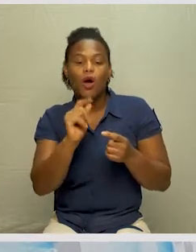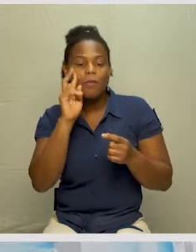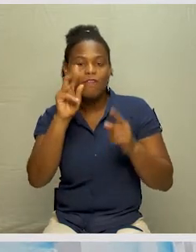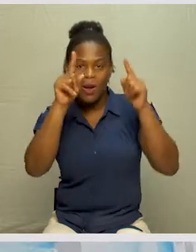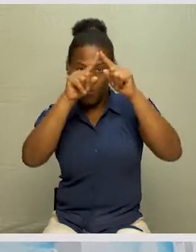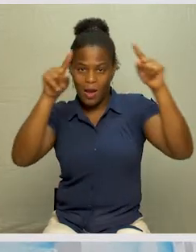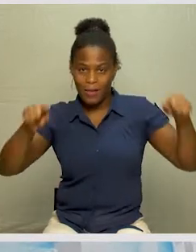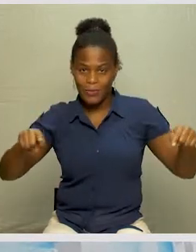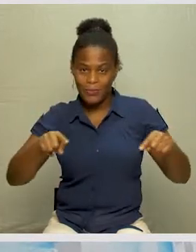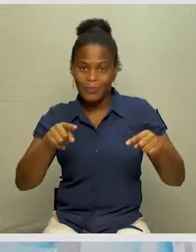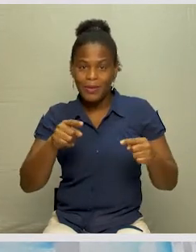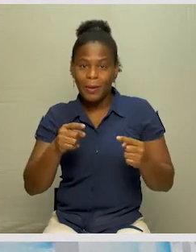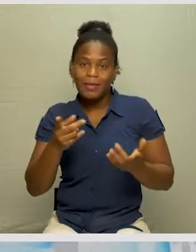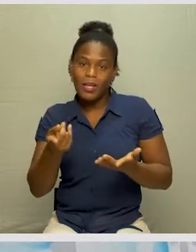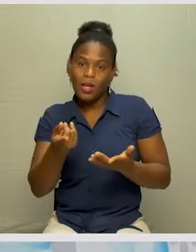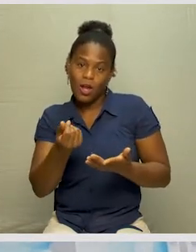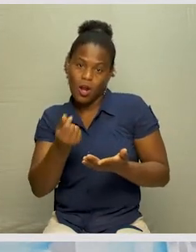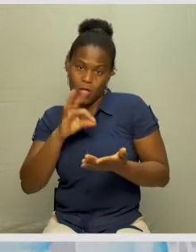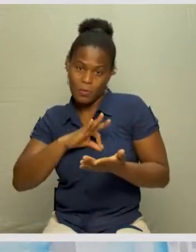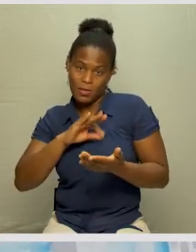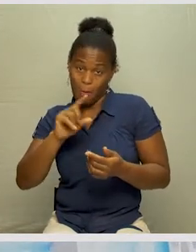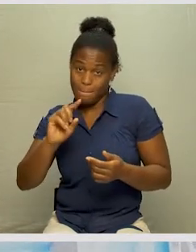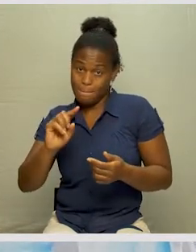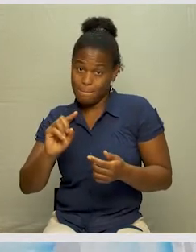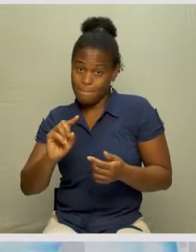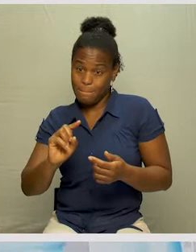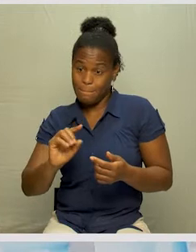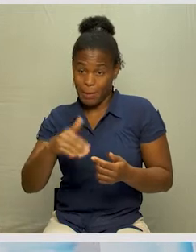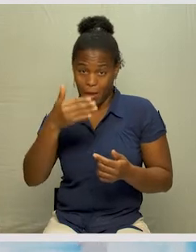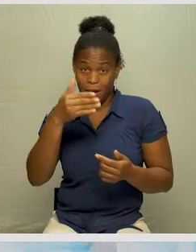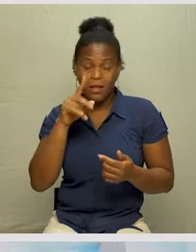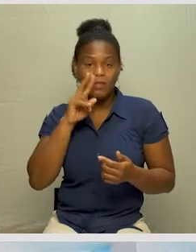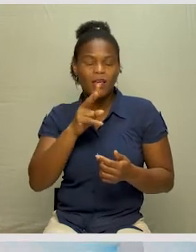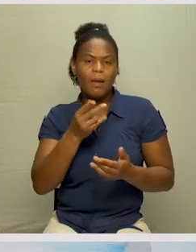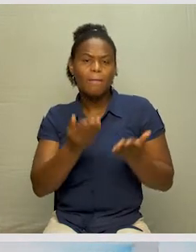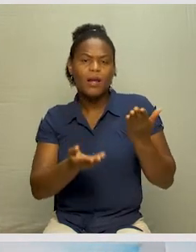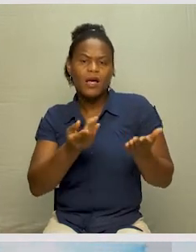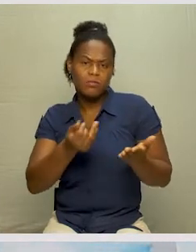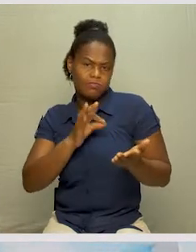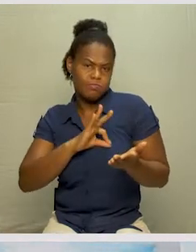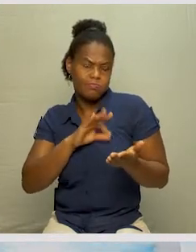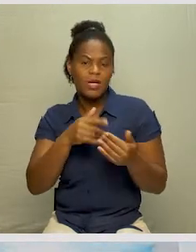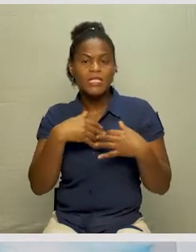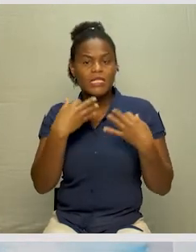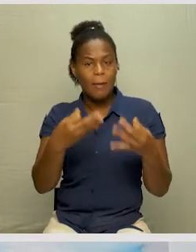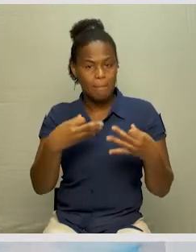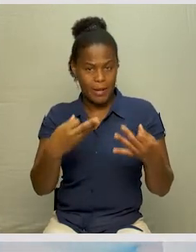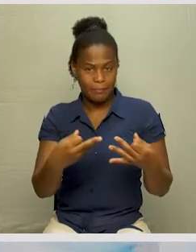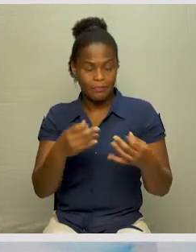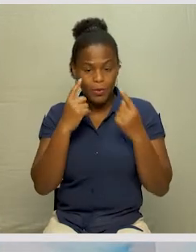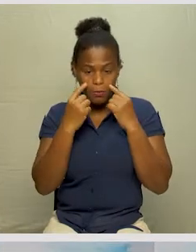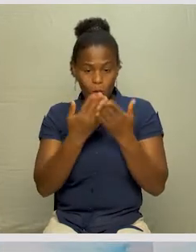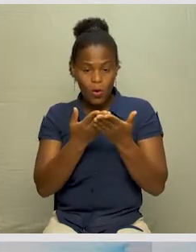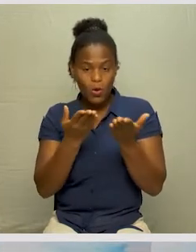é a balança de rendimento primário, que nós podemos chamar também de balança de rendimentos, que